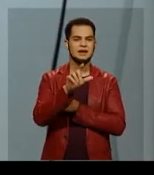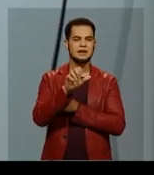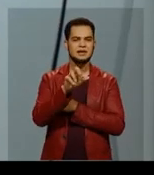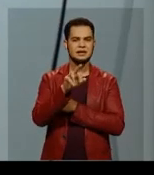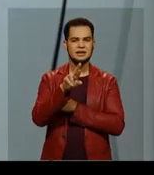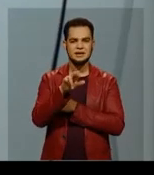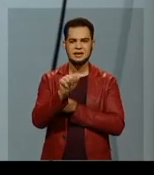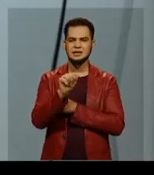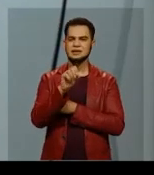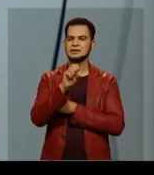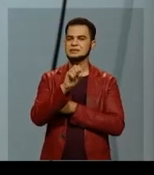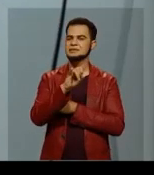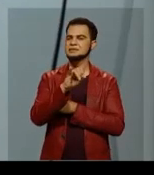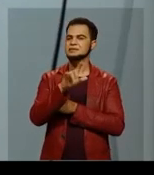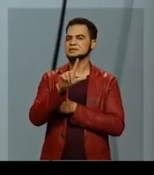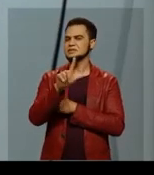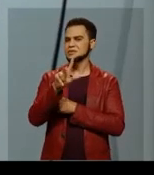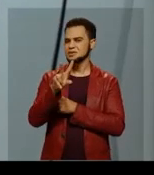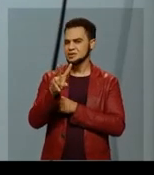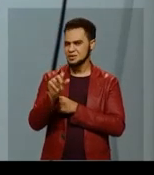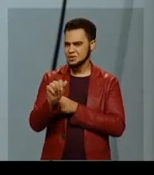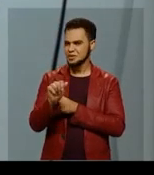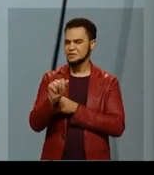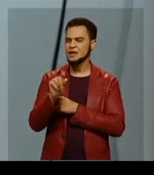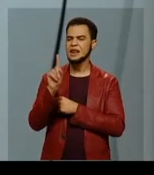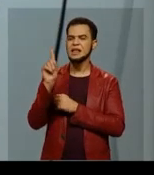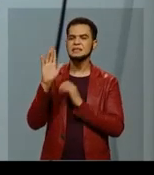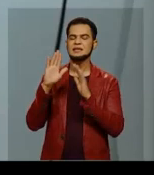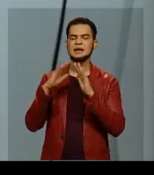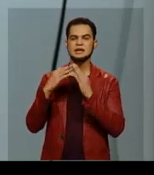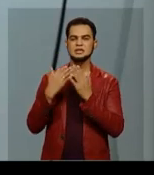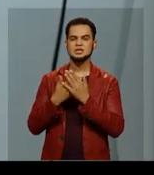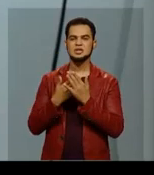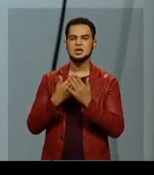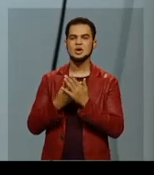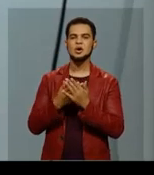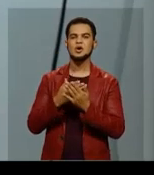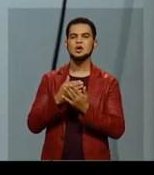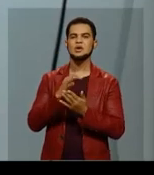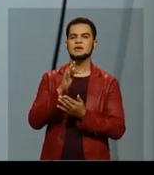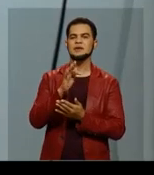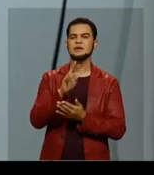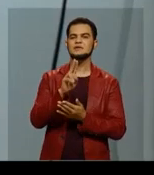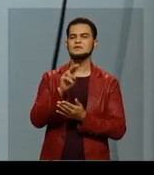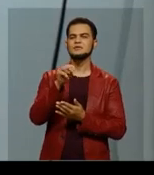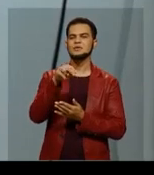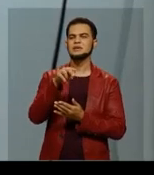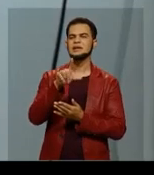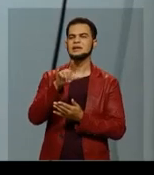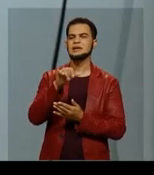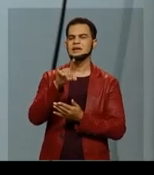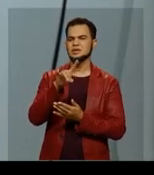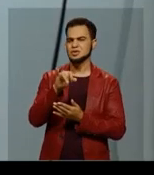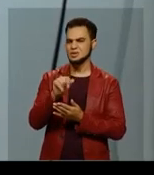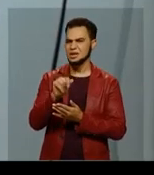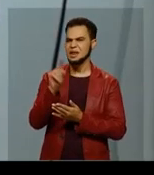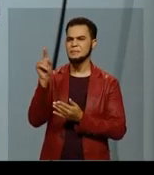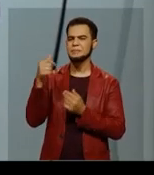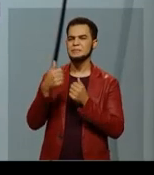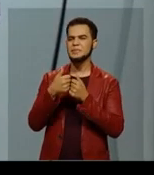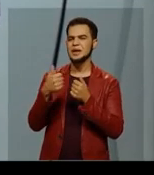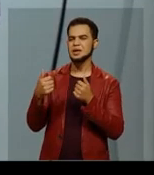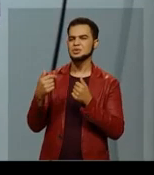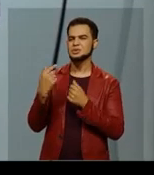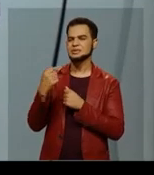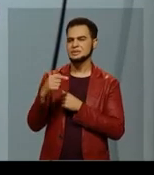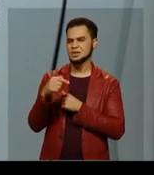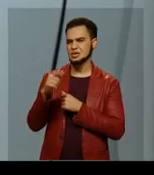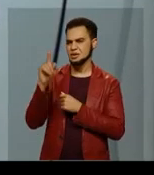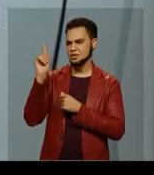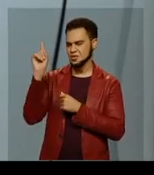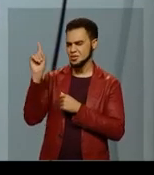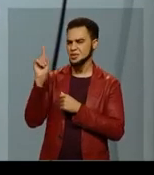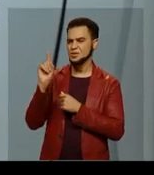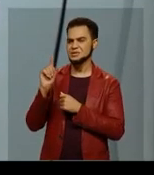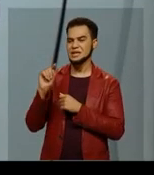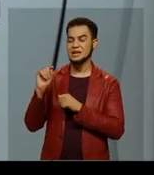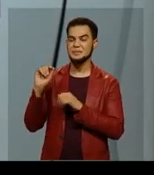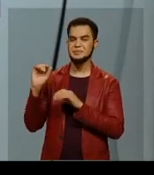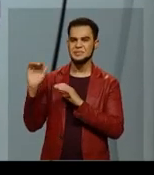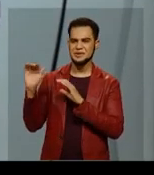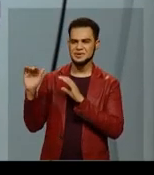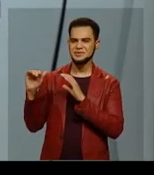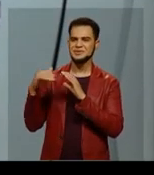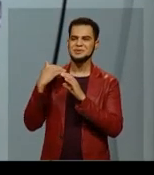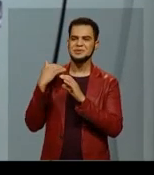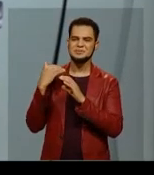Estadual Luiz Ferreira de Souza, de Funilândia, em Minas Gerais, é perto de Sete Lagoas. Rose, ela me mandou um e-mail, aquela